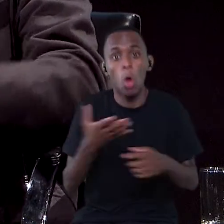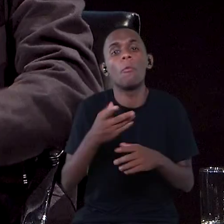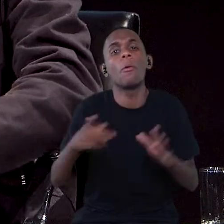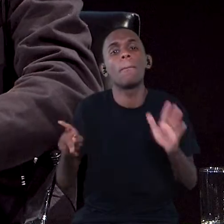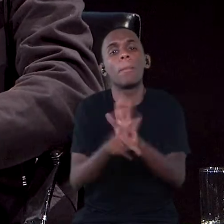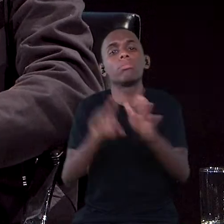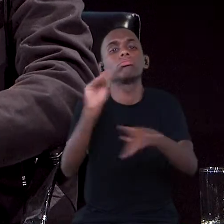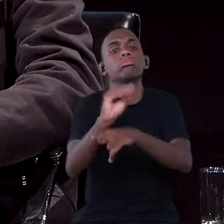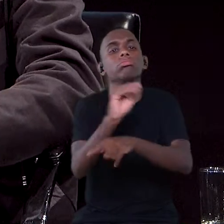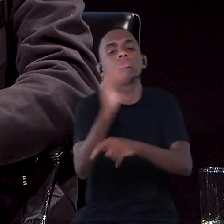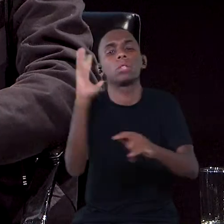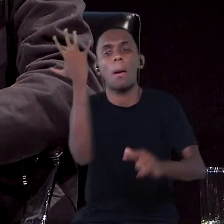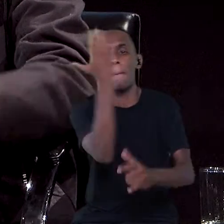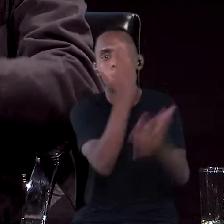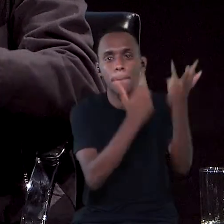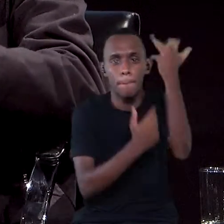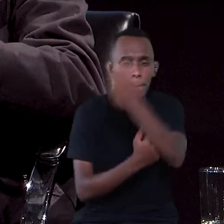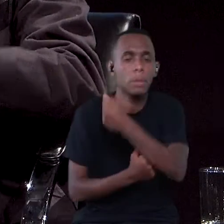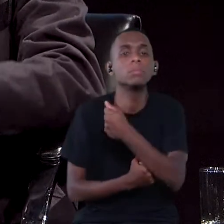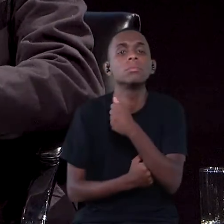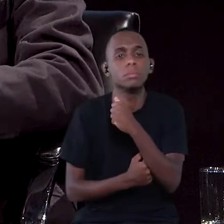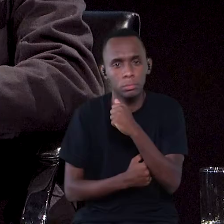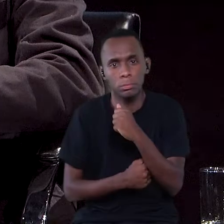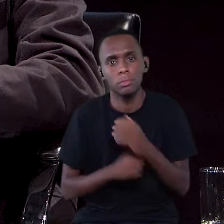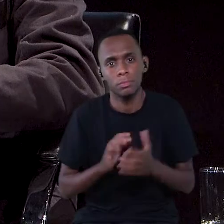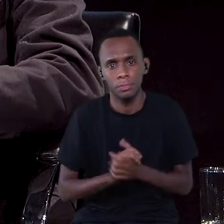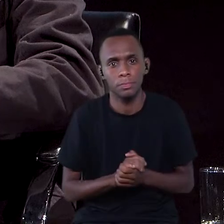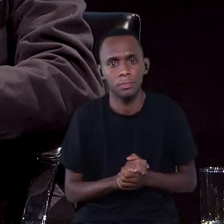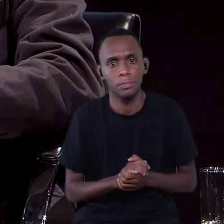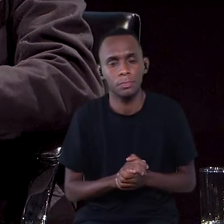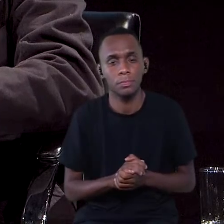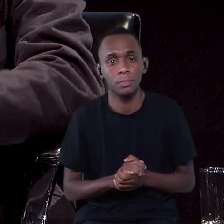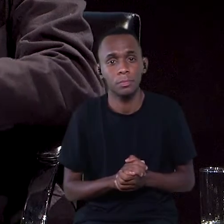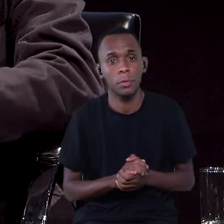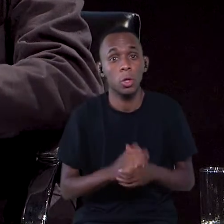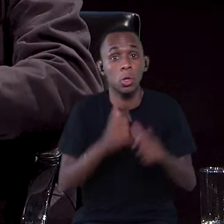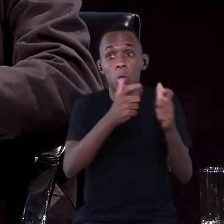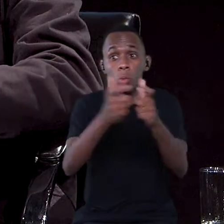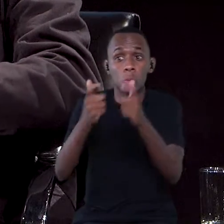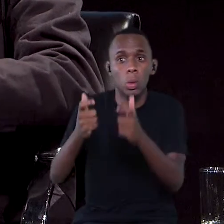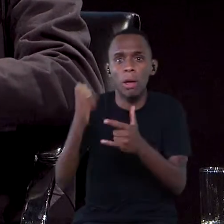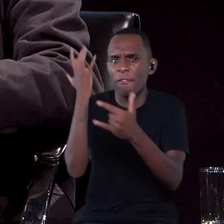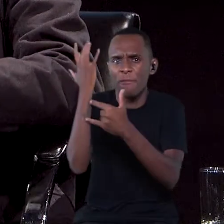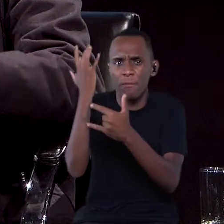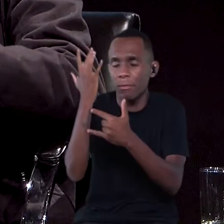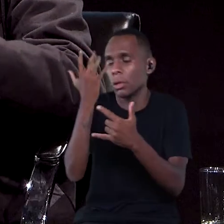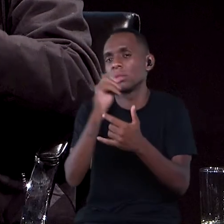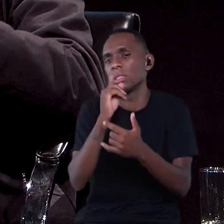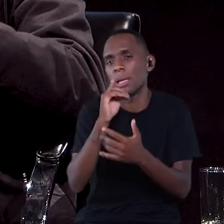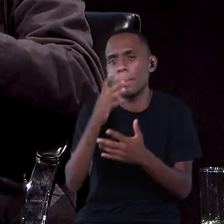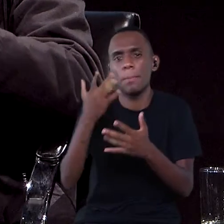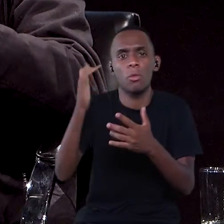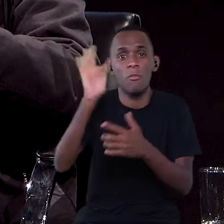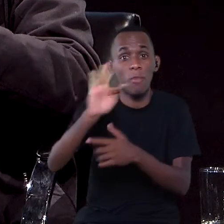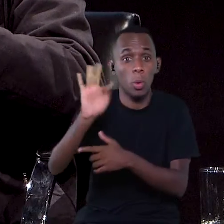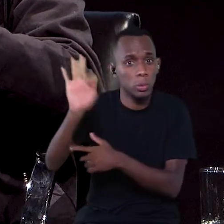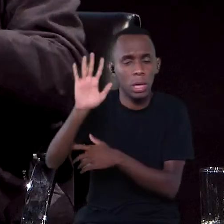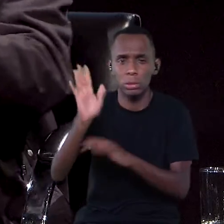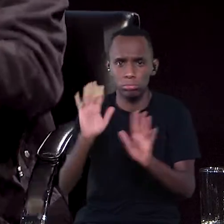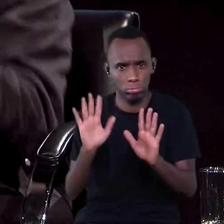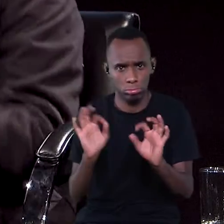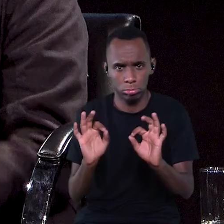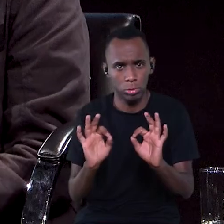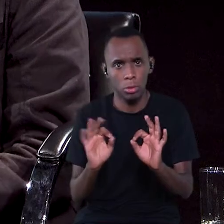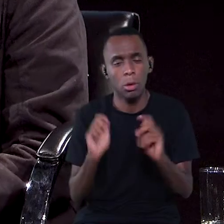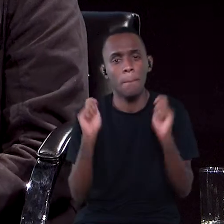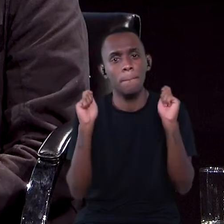preservação ambiental. Não vai estar nas academias. As academias, nesse ponto, acho que nós já demos uma contribuição que não foi suficiente